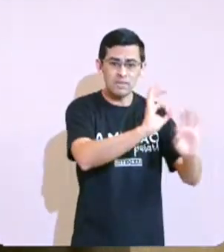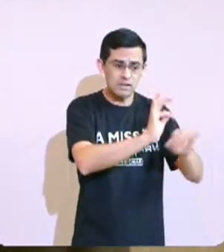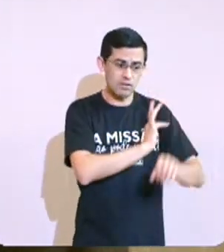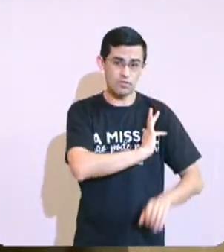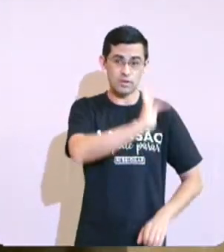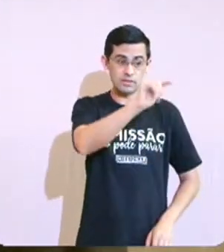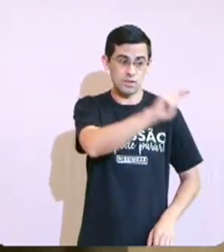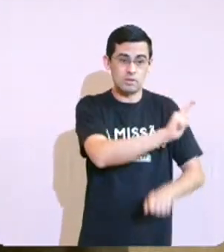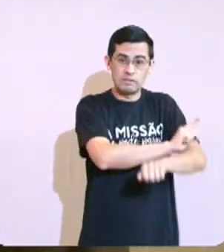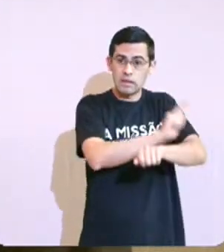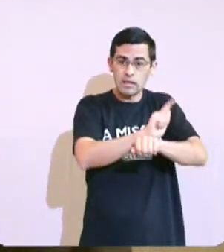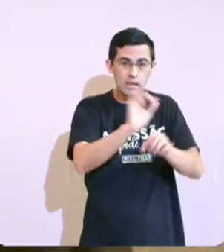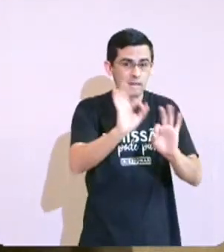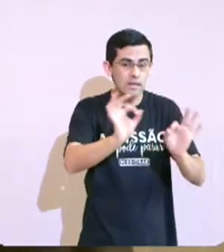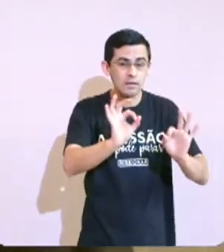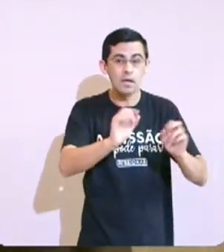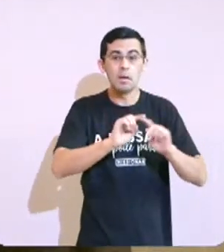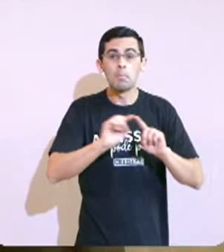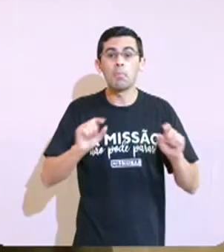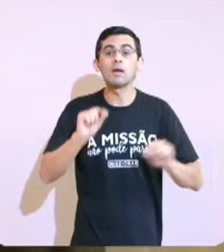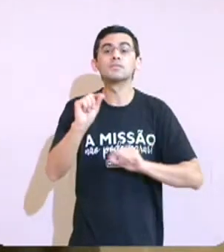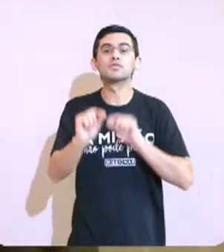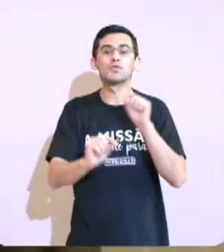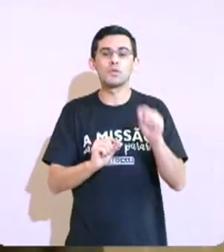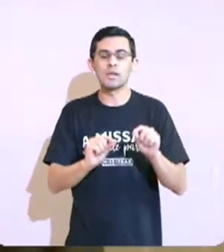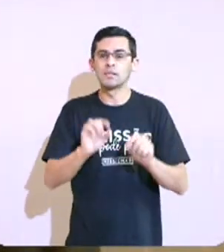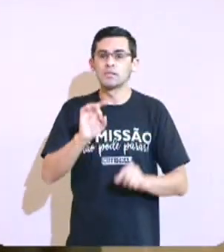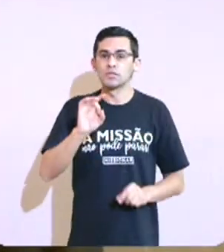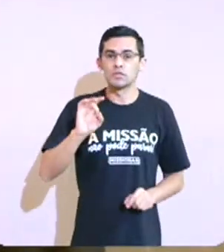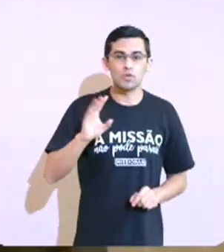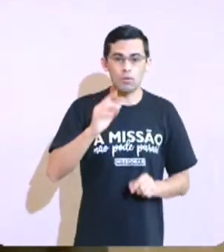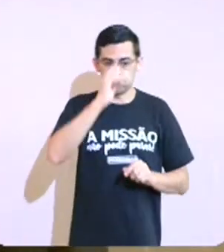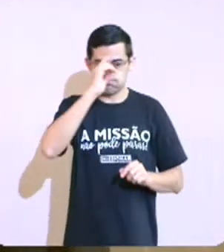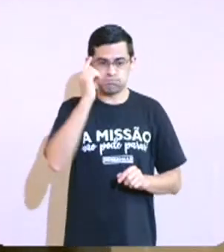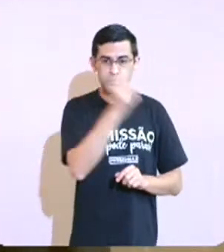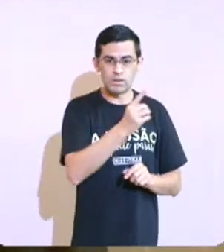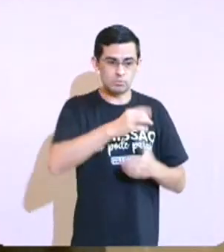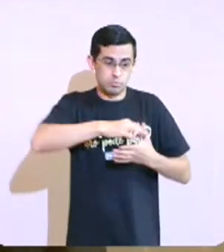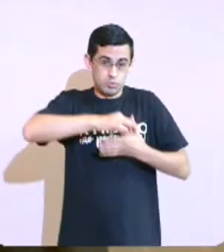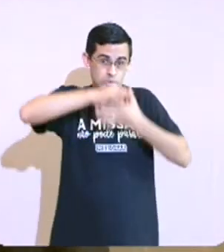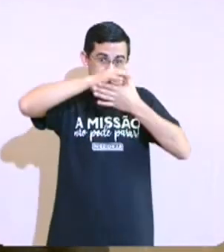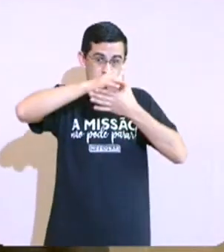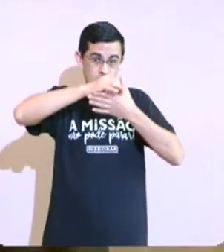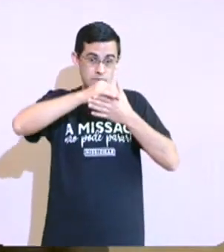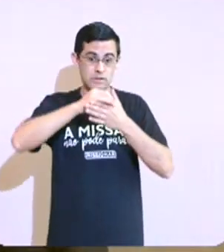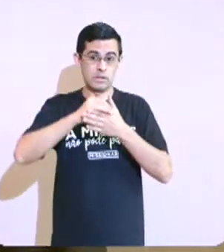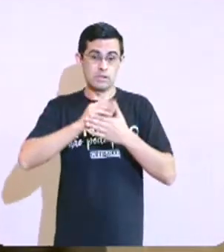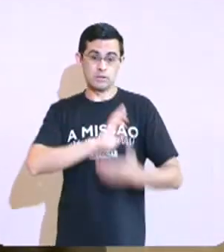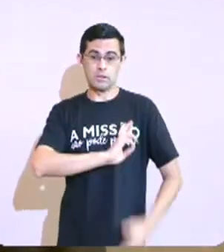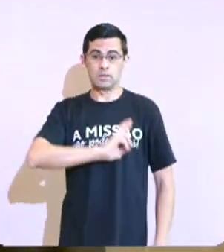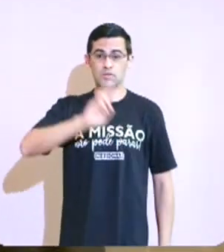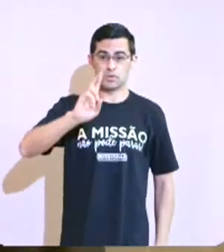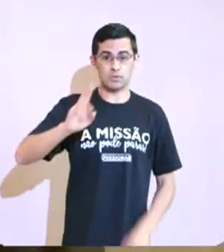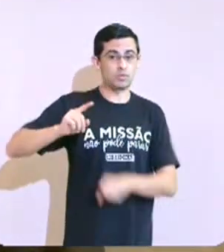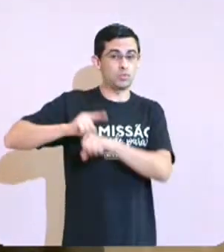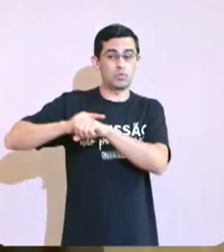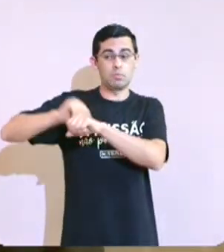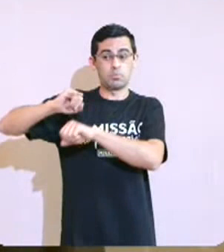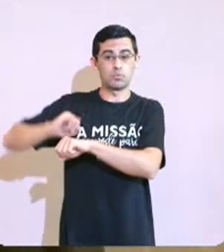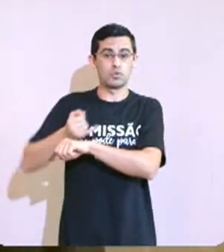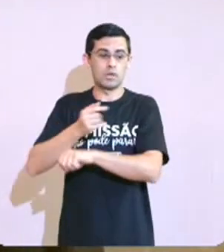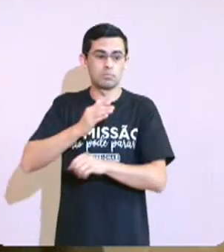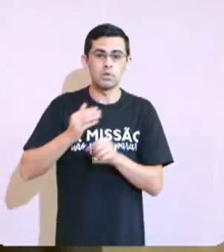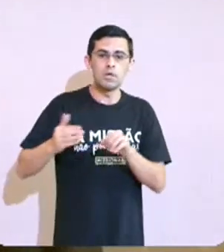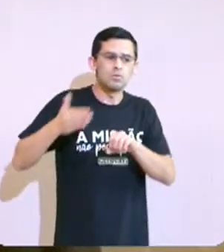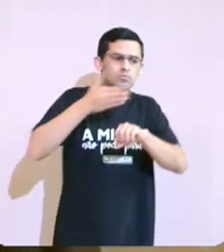fariseus em Galileia, a não ser que tivessem sido mandados pelas autoridades religiosas da Judéia